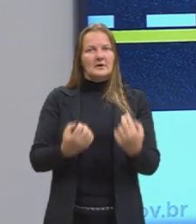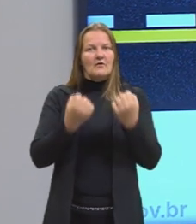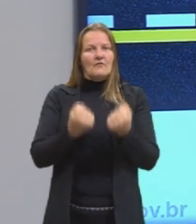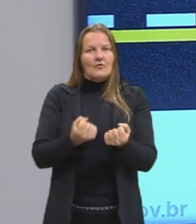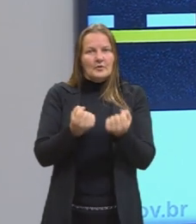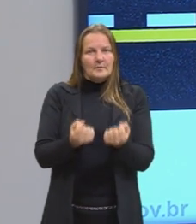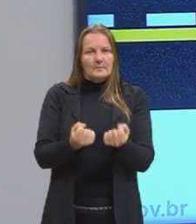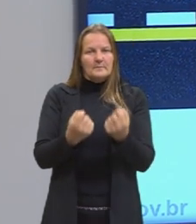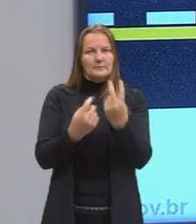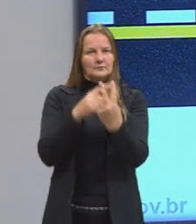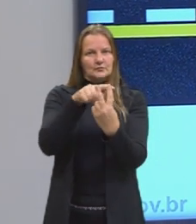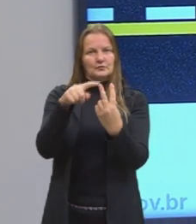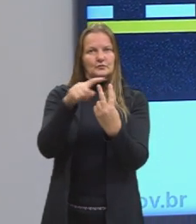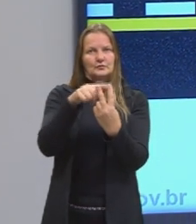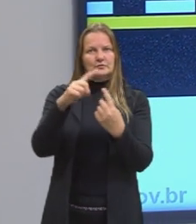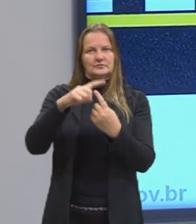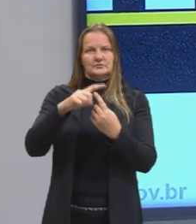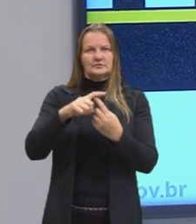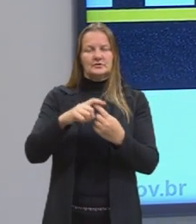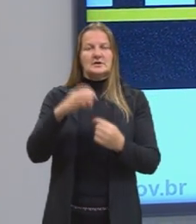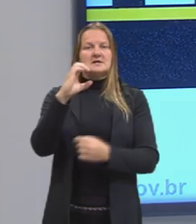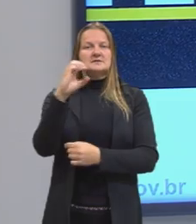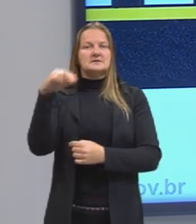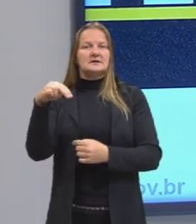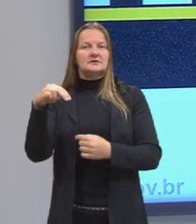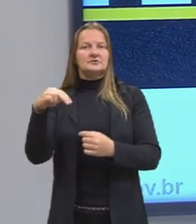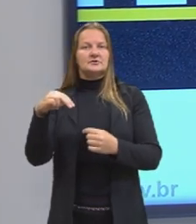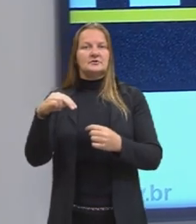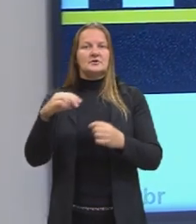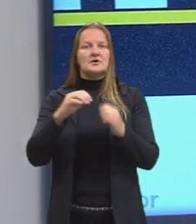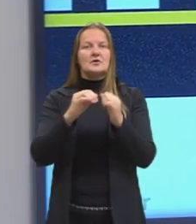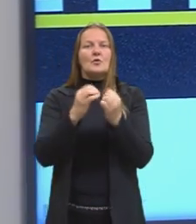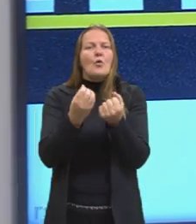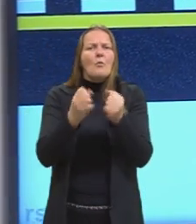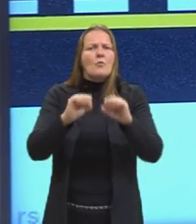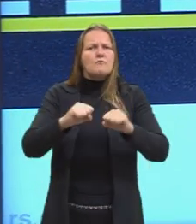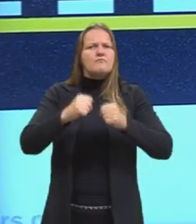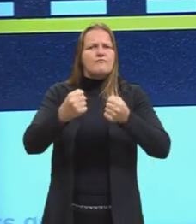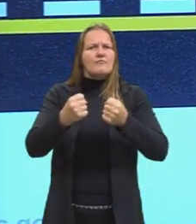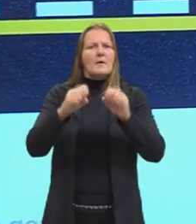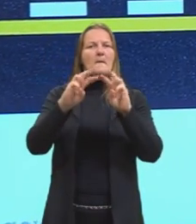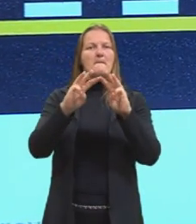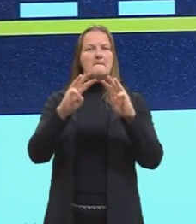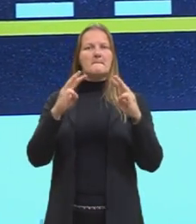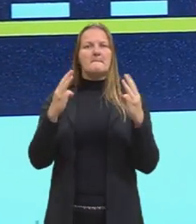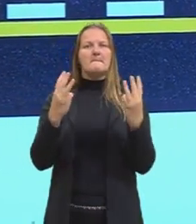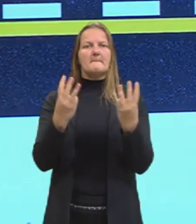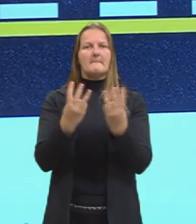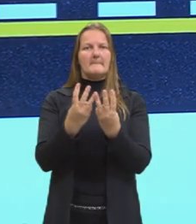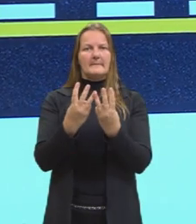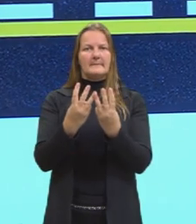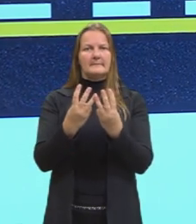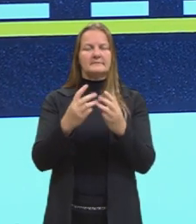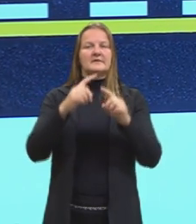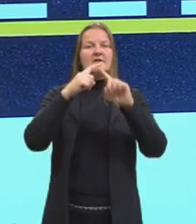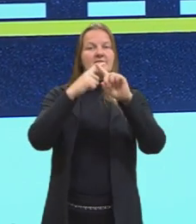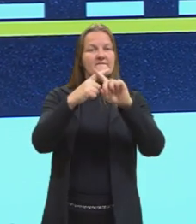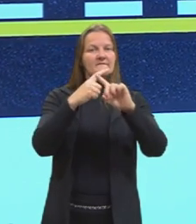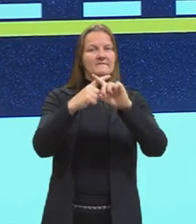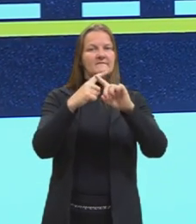fazendo e a energia cinética como que a gente define ela massa de ser carro